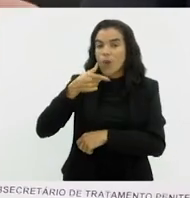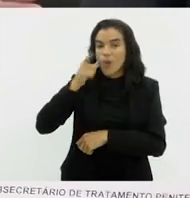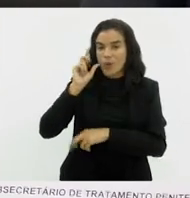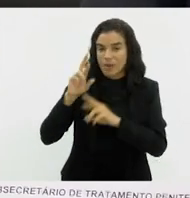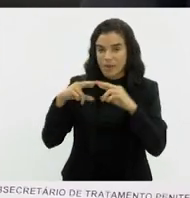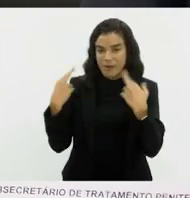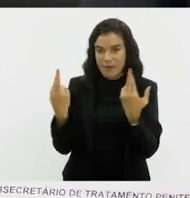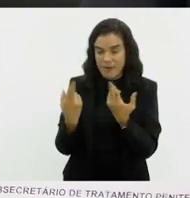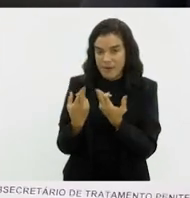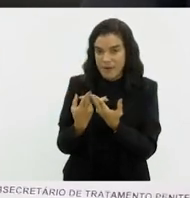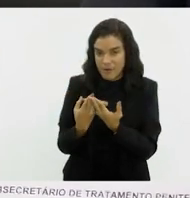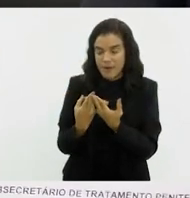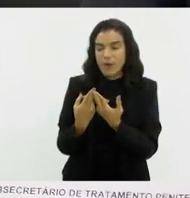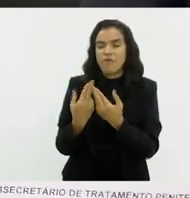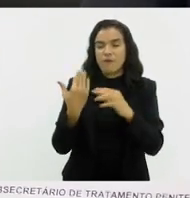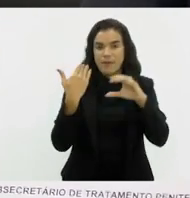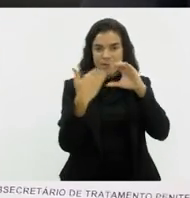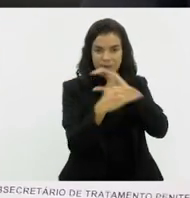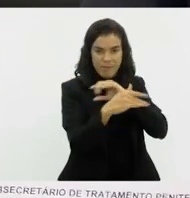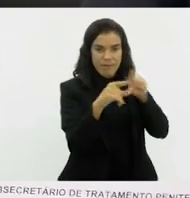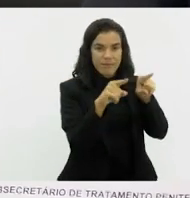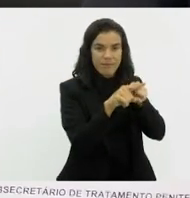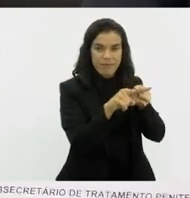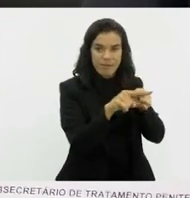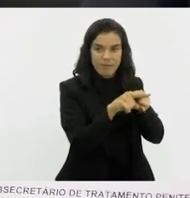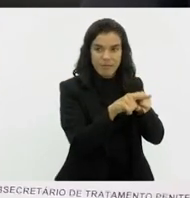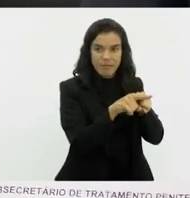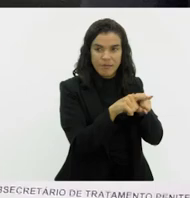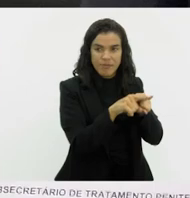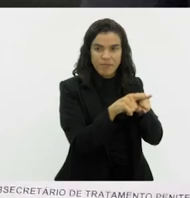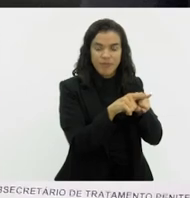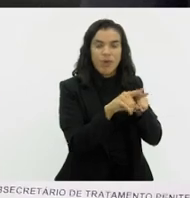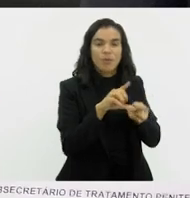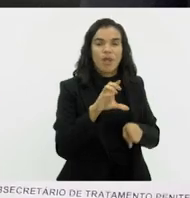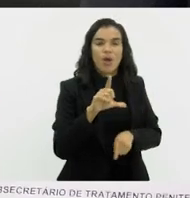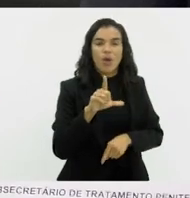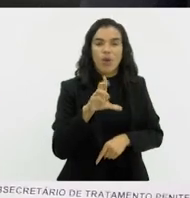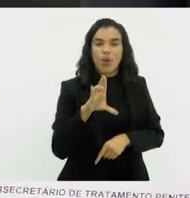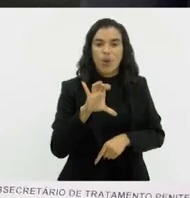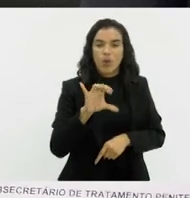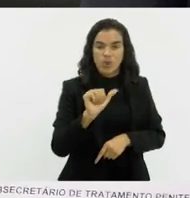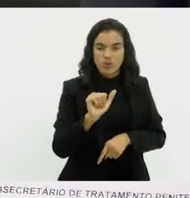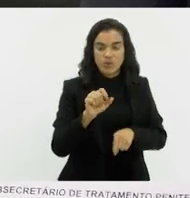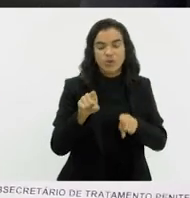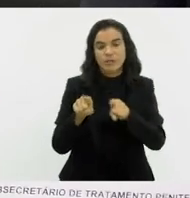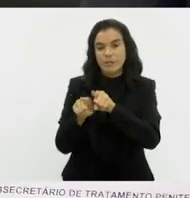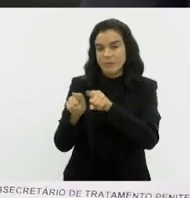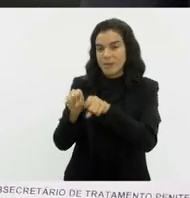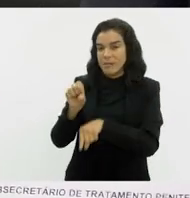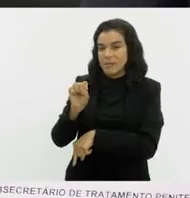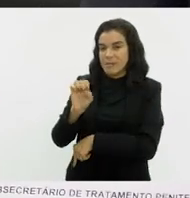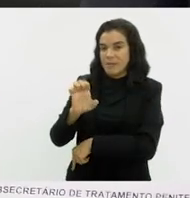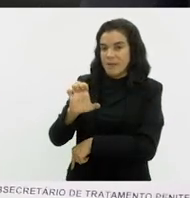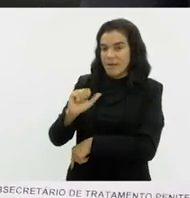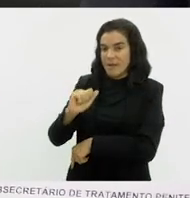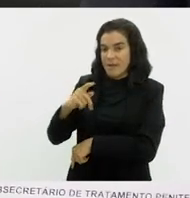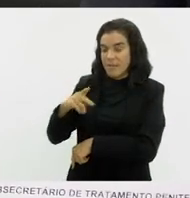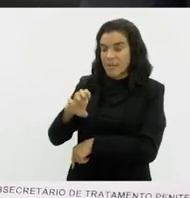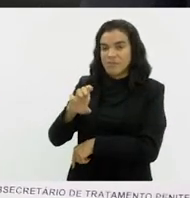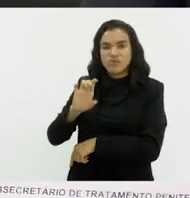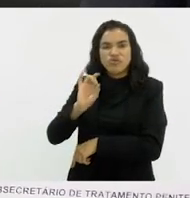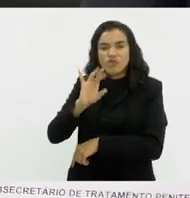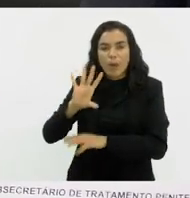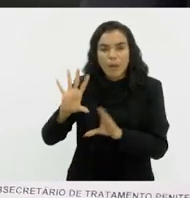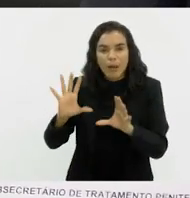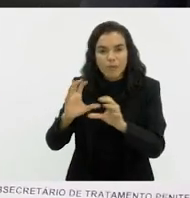vai encaminhar também para... lá para o Lúcio, para a CEAP. E a gente, só para fechar,